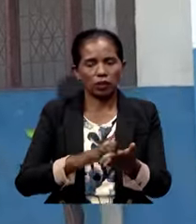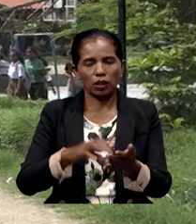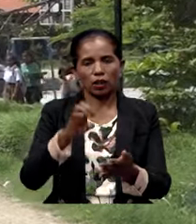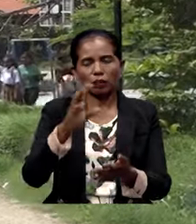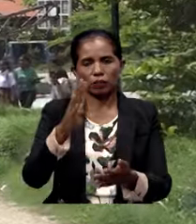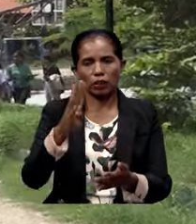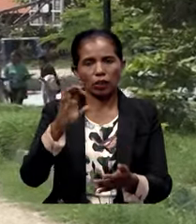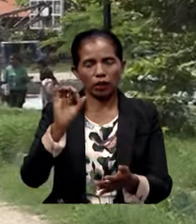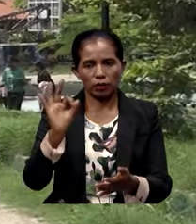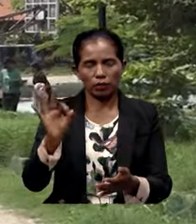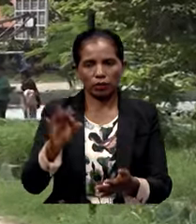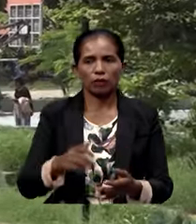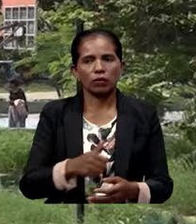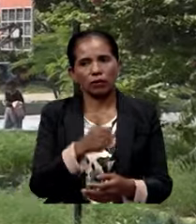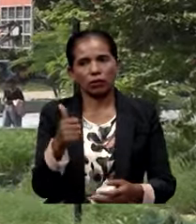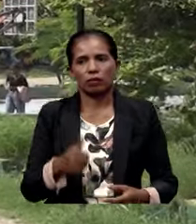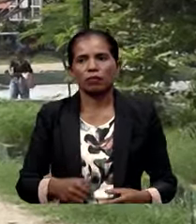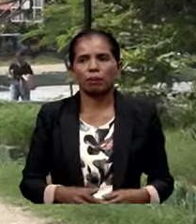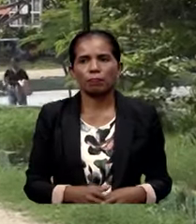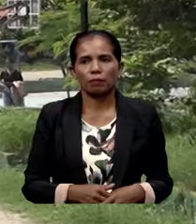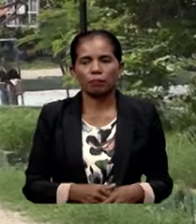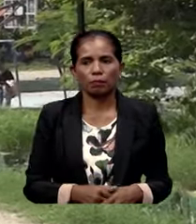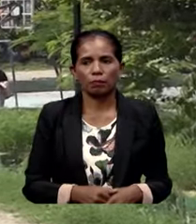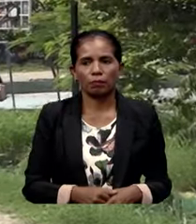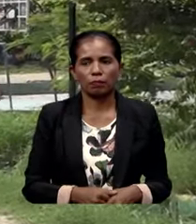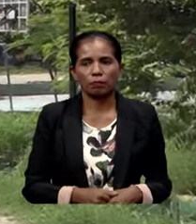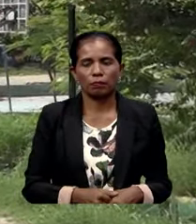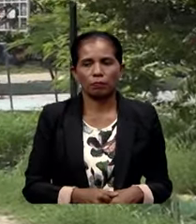EBF Metiaut, no Selutan, Gasparinha de Souza, Dilma Suzete, Ziemen.